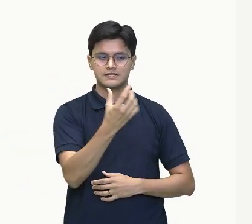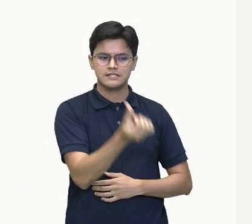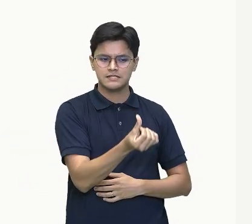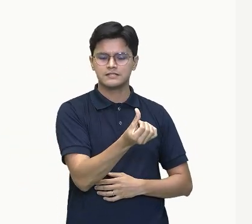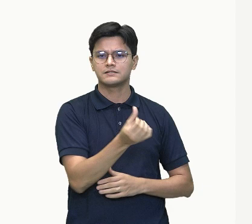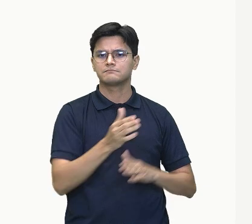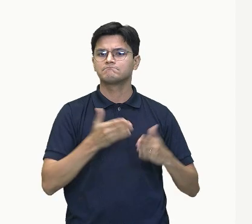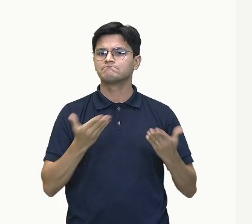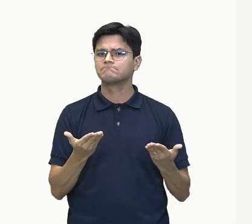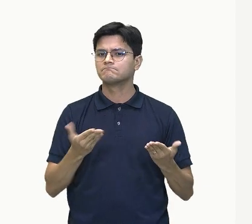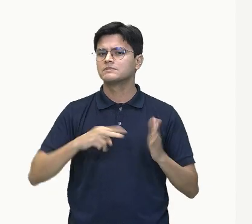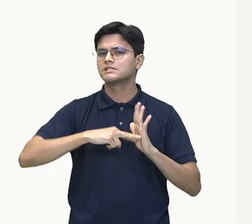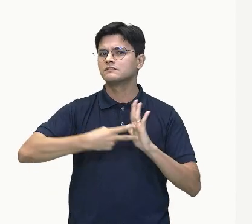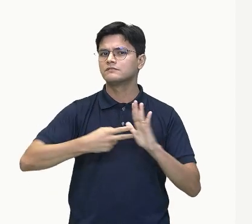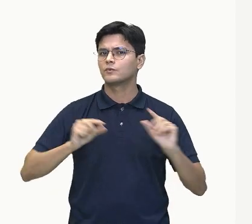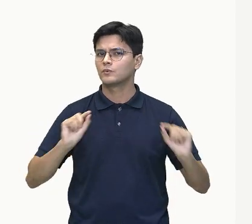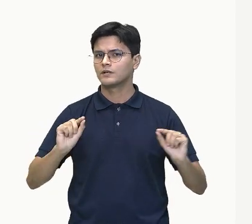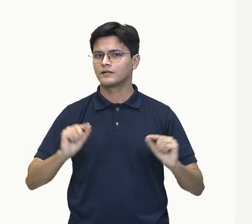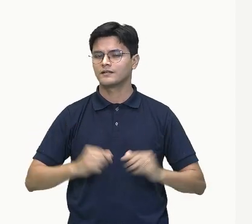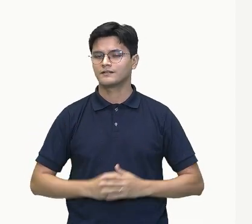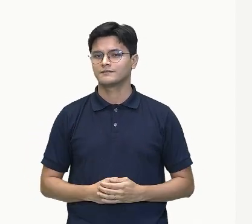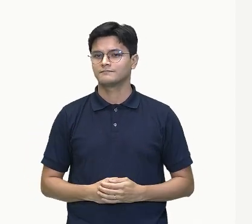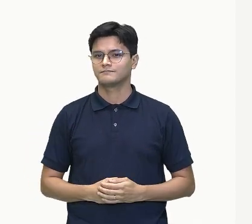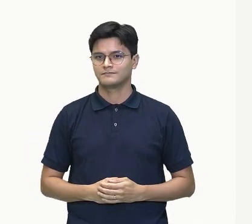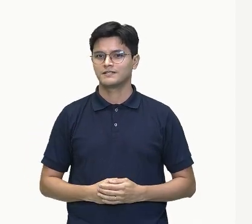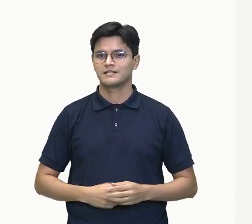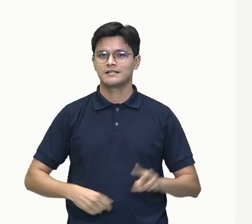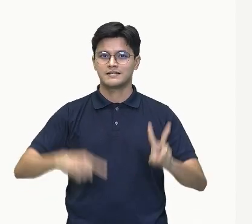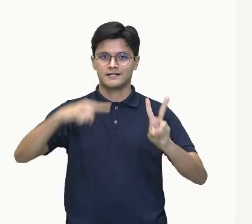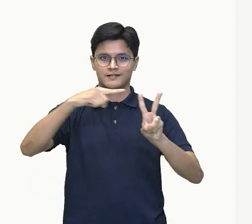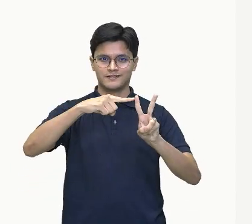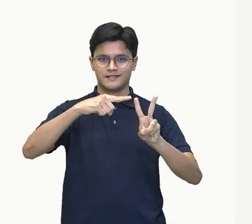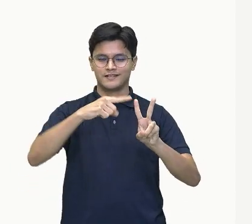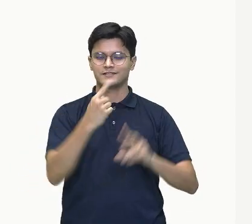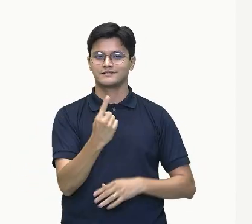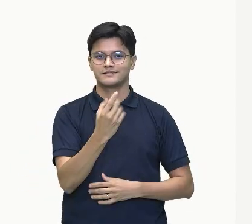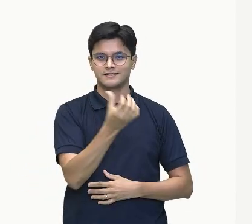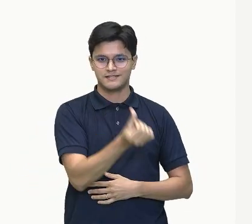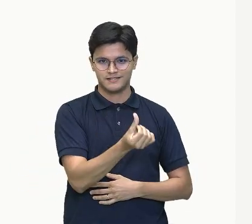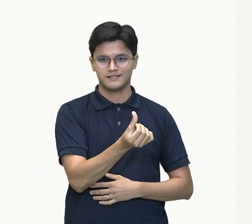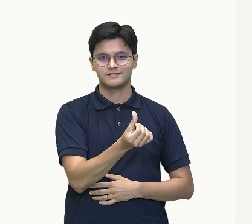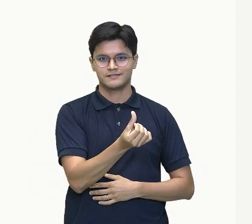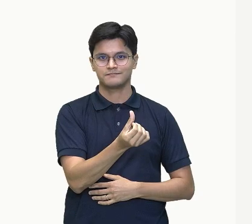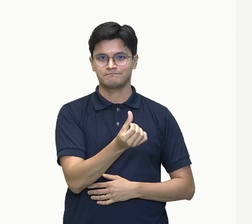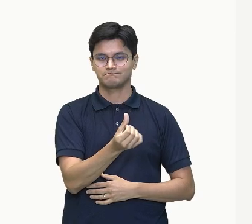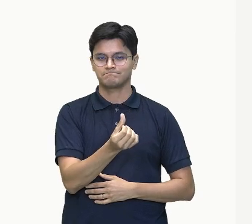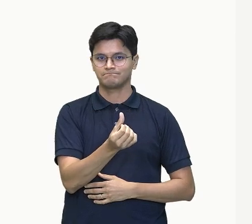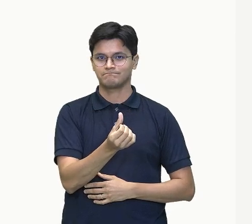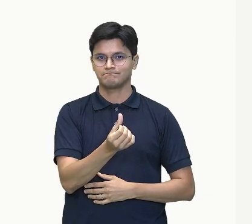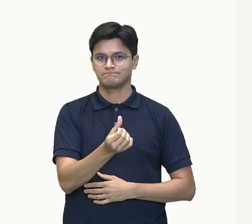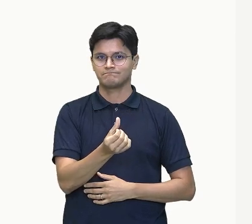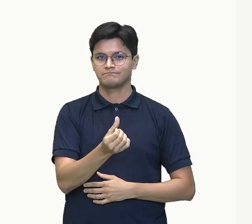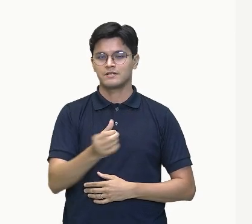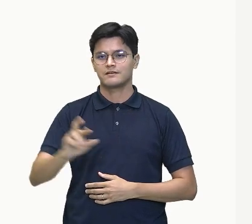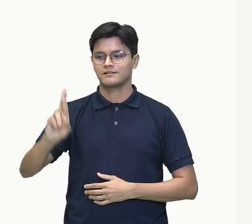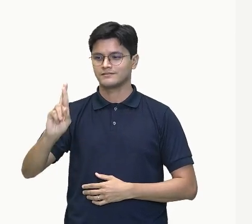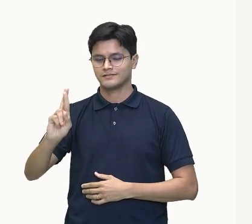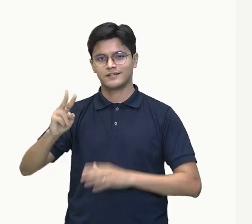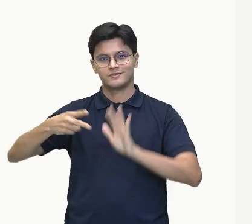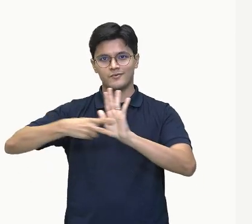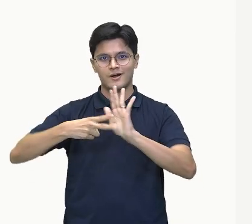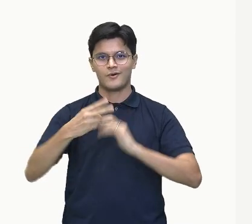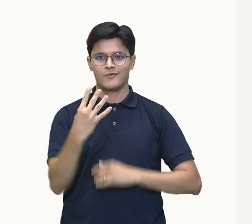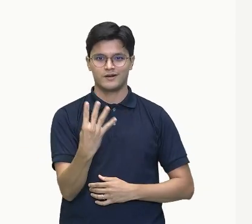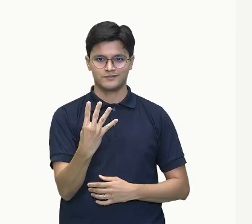que o raio, então, é a raiz quadrada de 16. O raio, então, vale 4. Então, a resposta